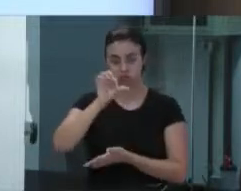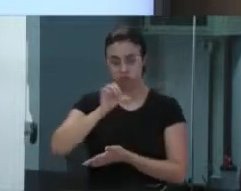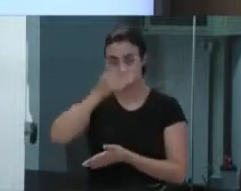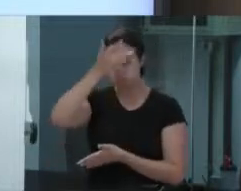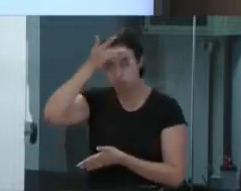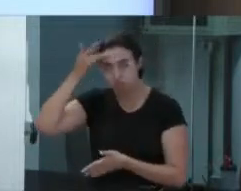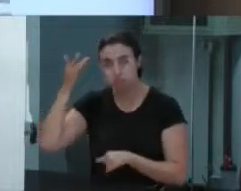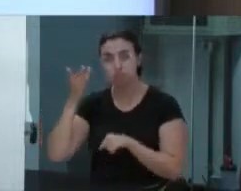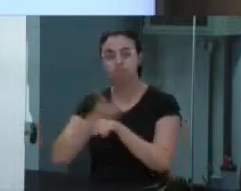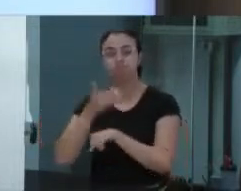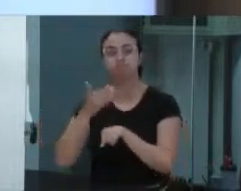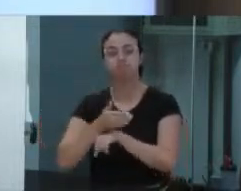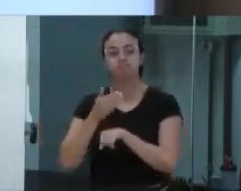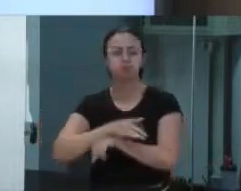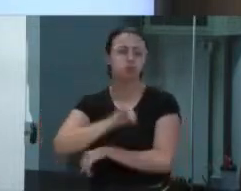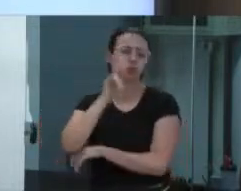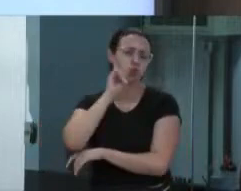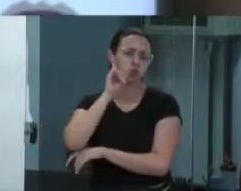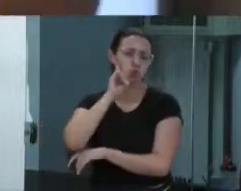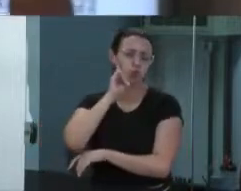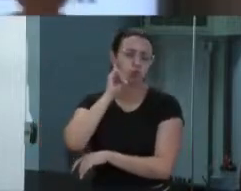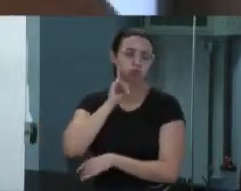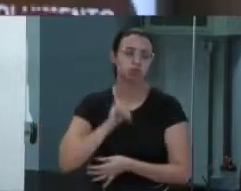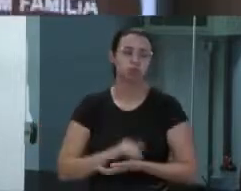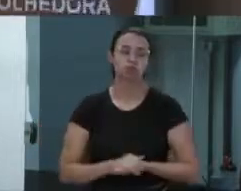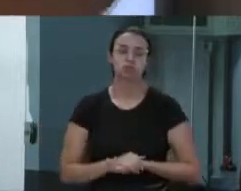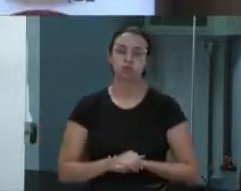atendidos diariamente.